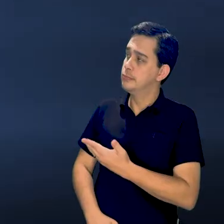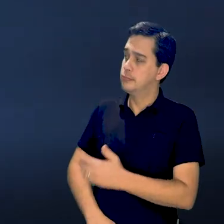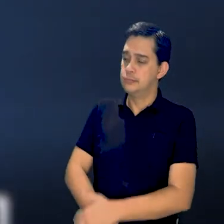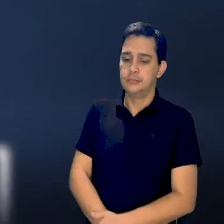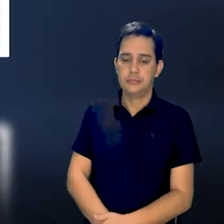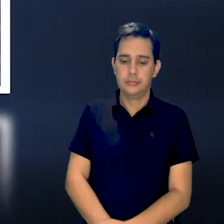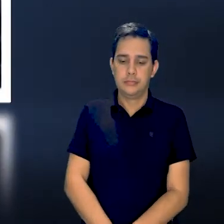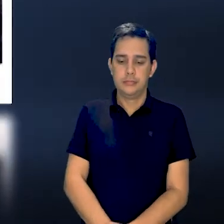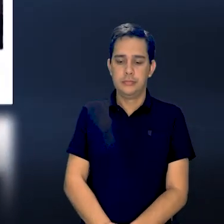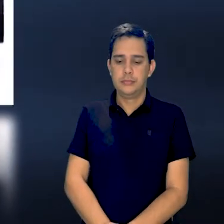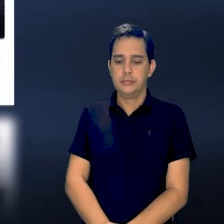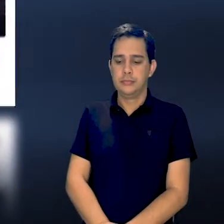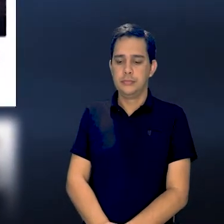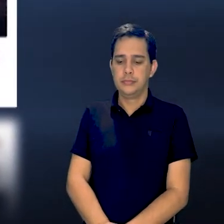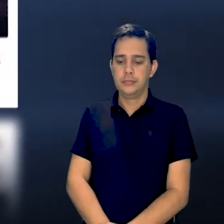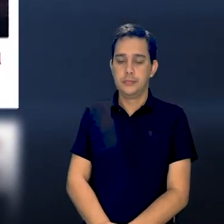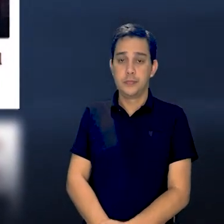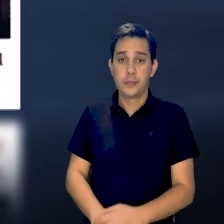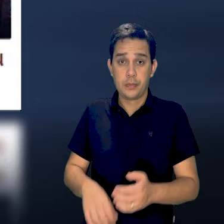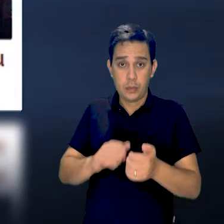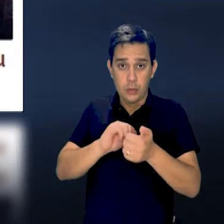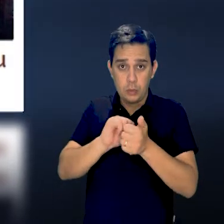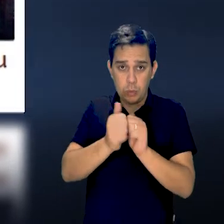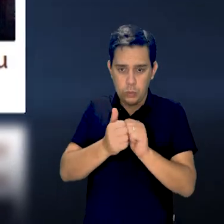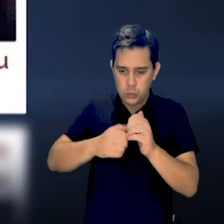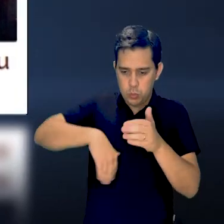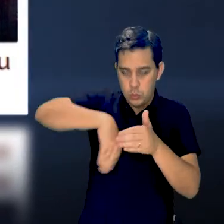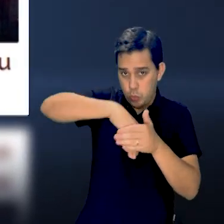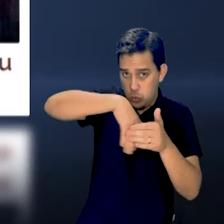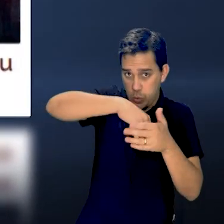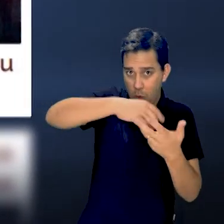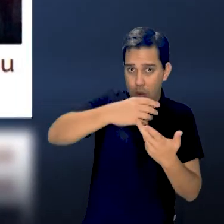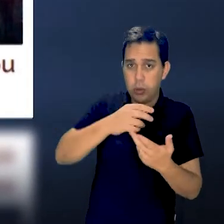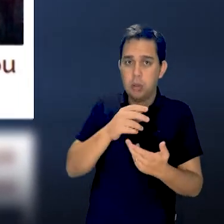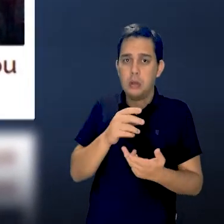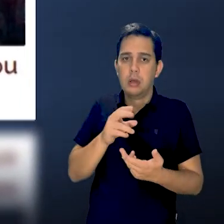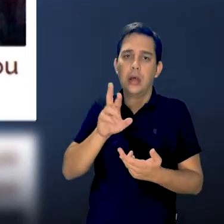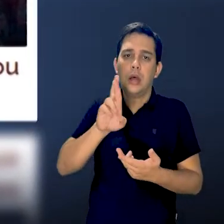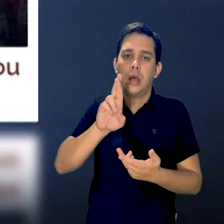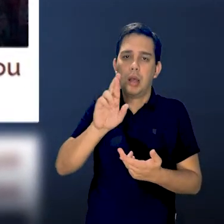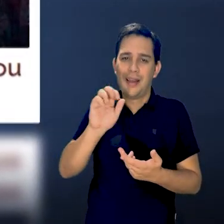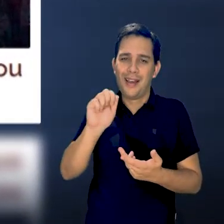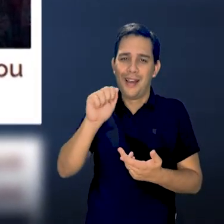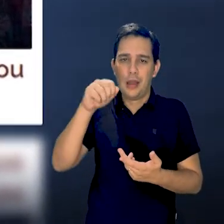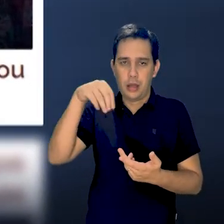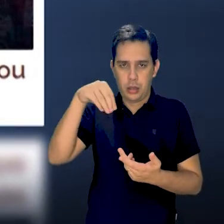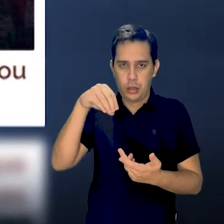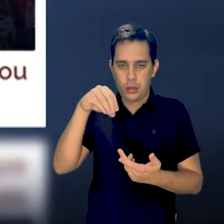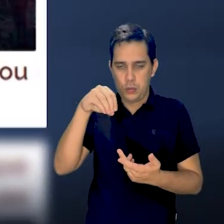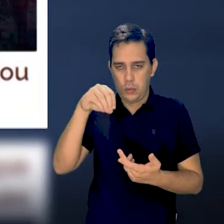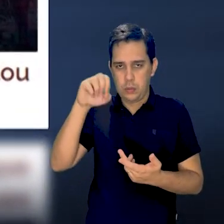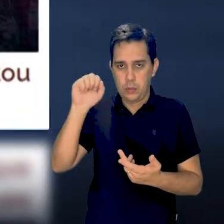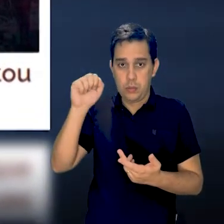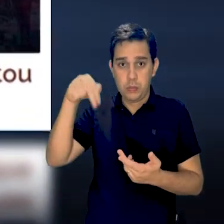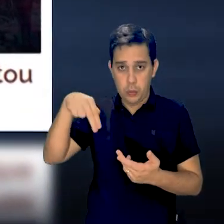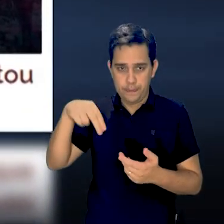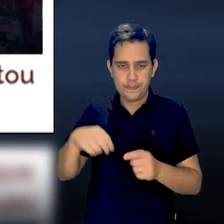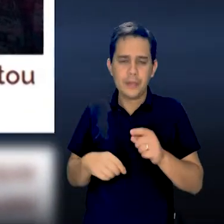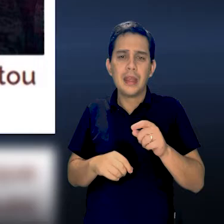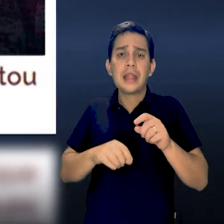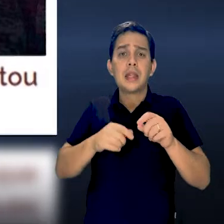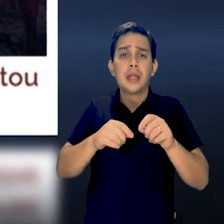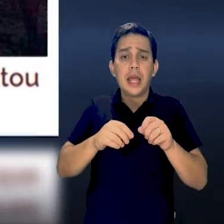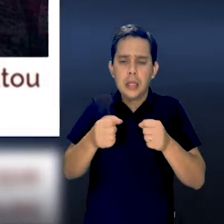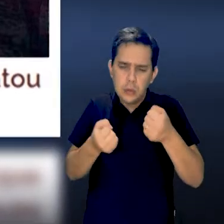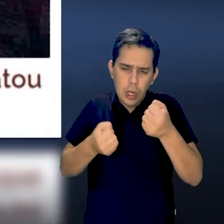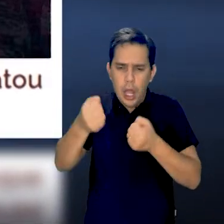O jogador Ramon, ele foi denunciado por homicídio culposo, por ter atropelado um ciclista, e